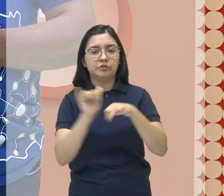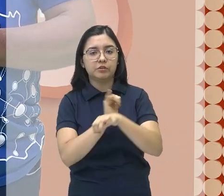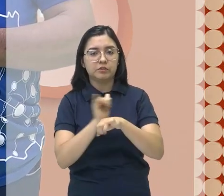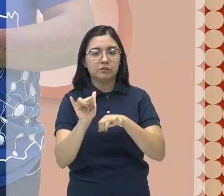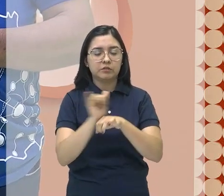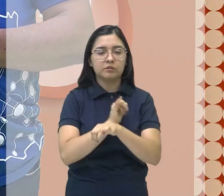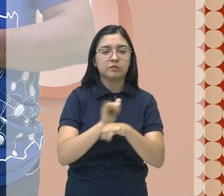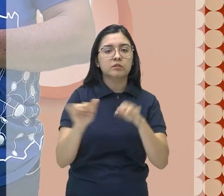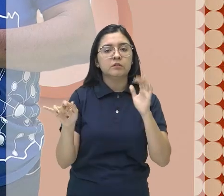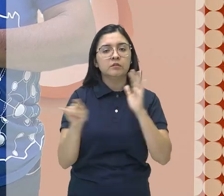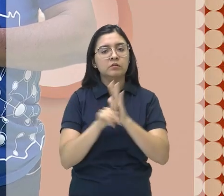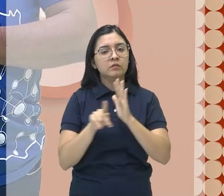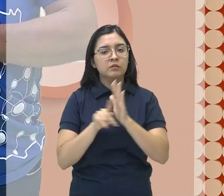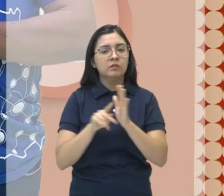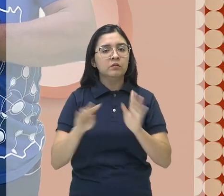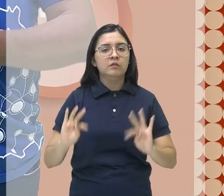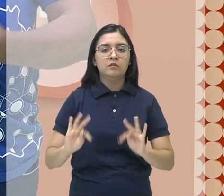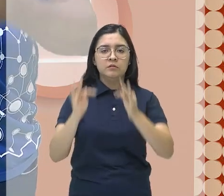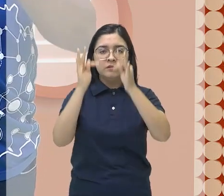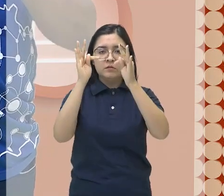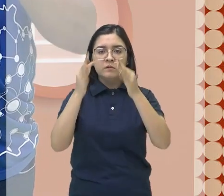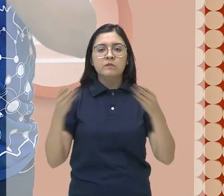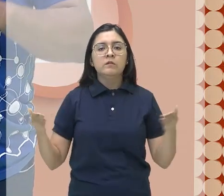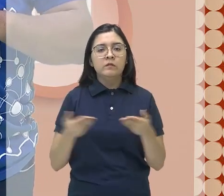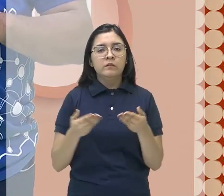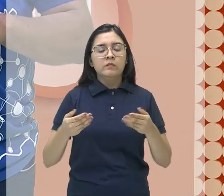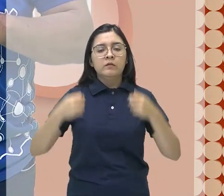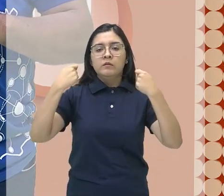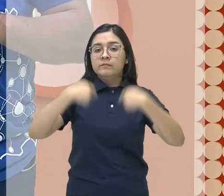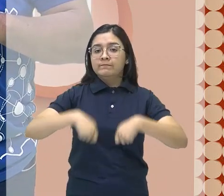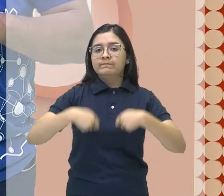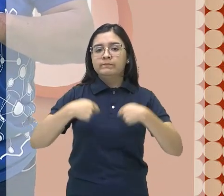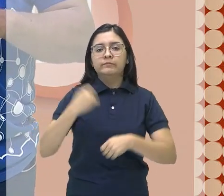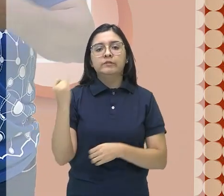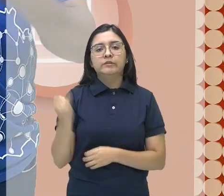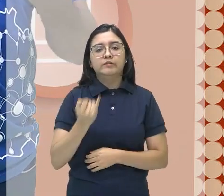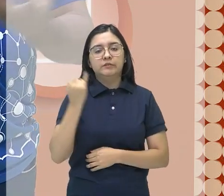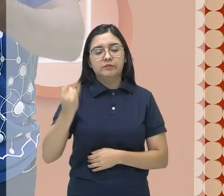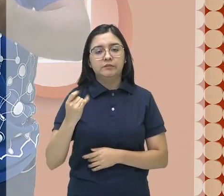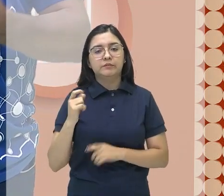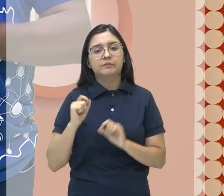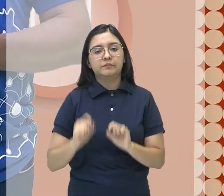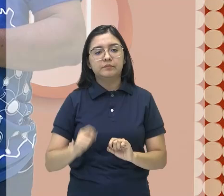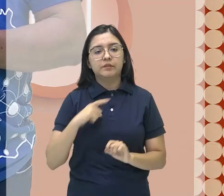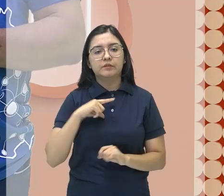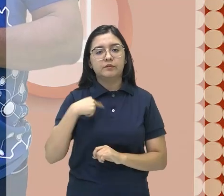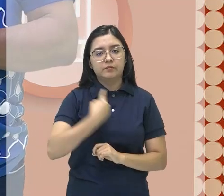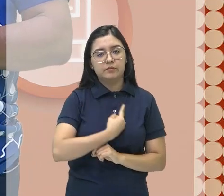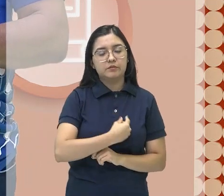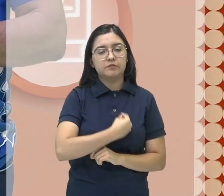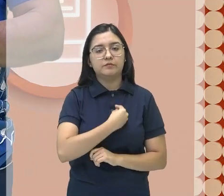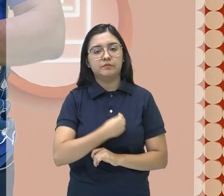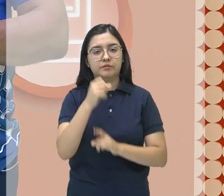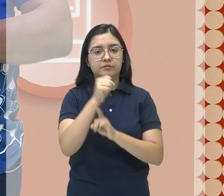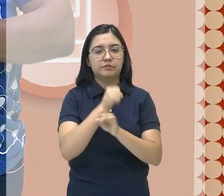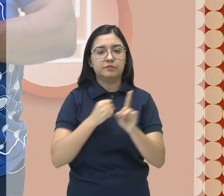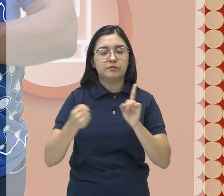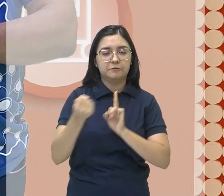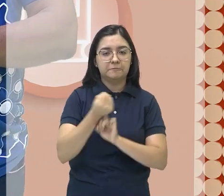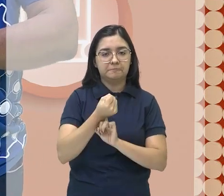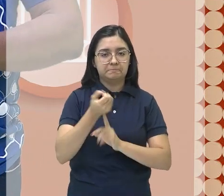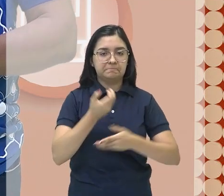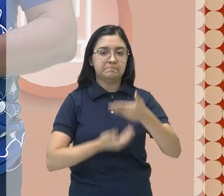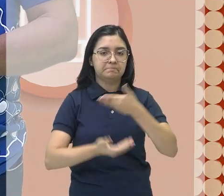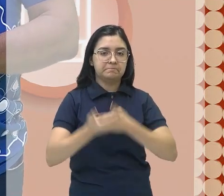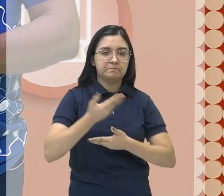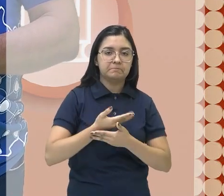de tecnologia, ela hoje é necessária na convivência social. Então, você pode